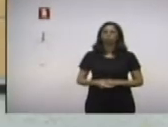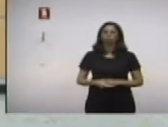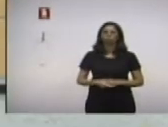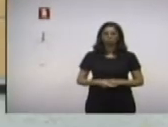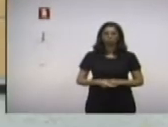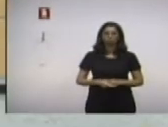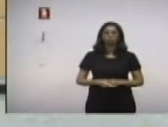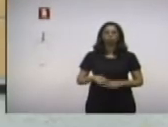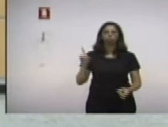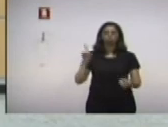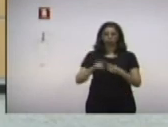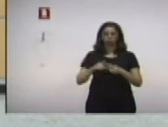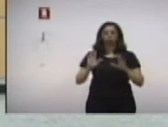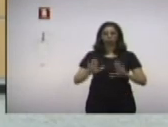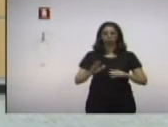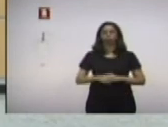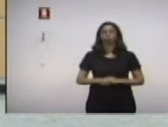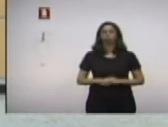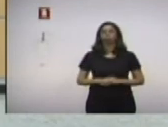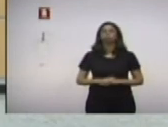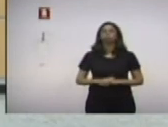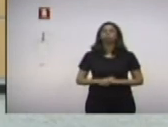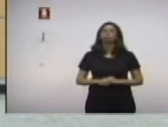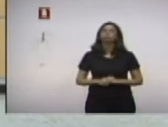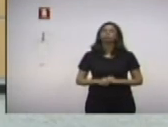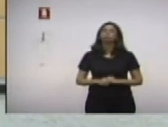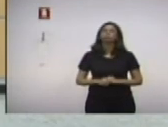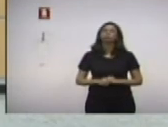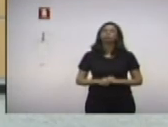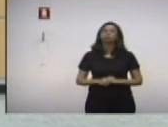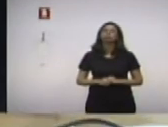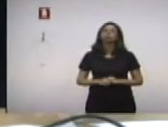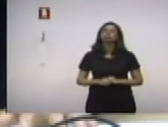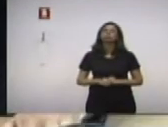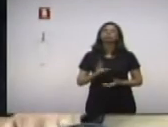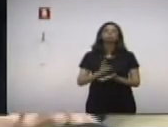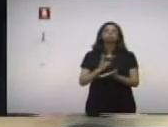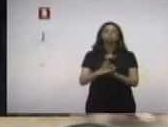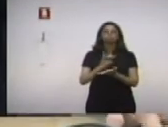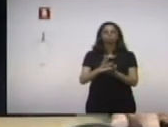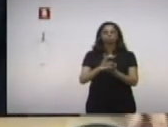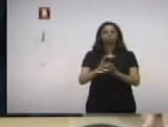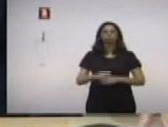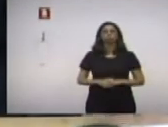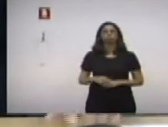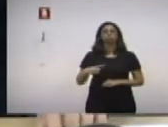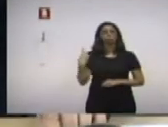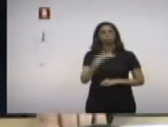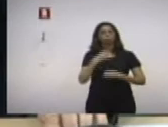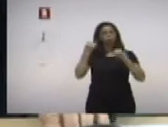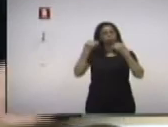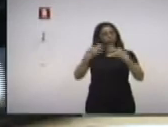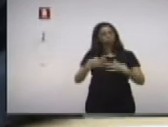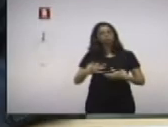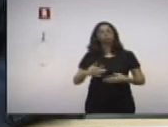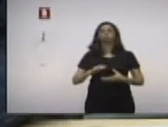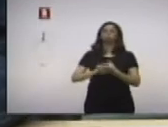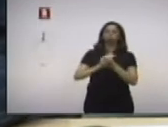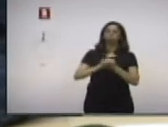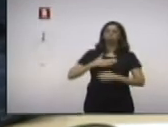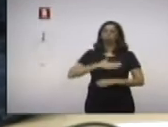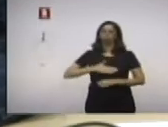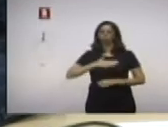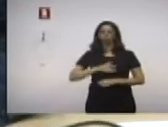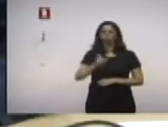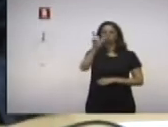Então você Breve Aqui também a gente sempre faz Moção de congratulação com